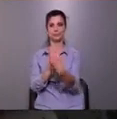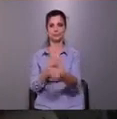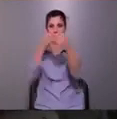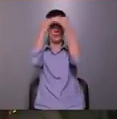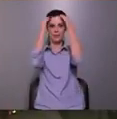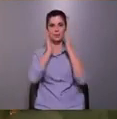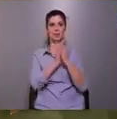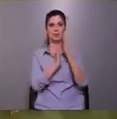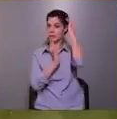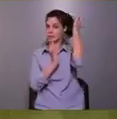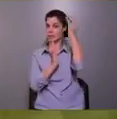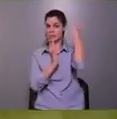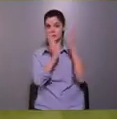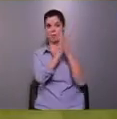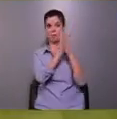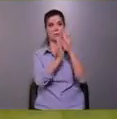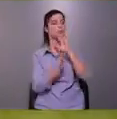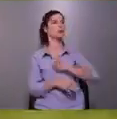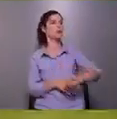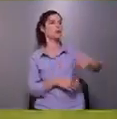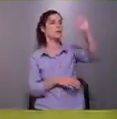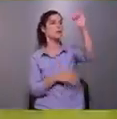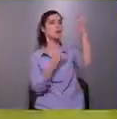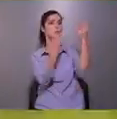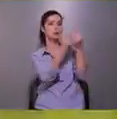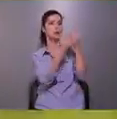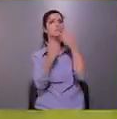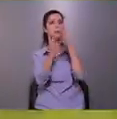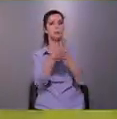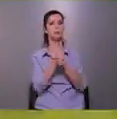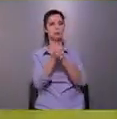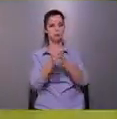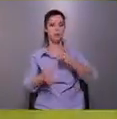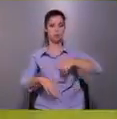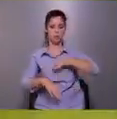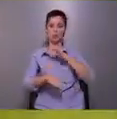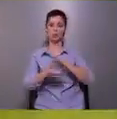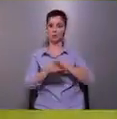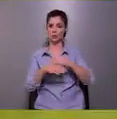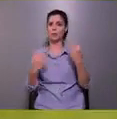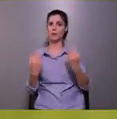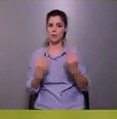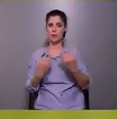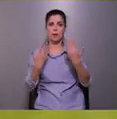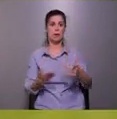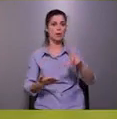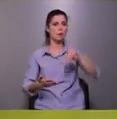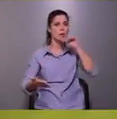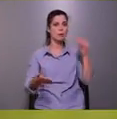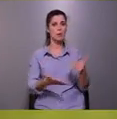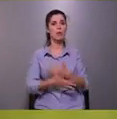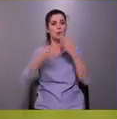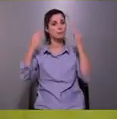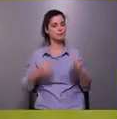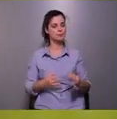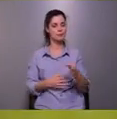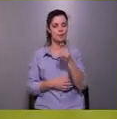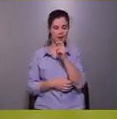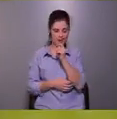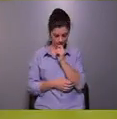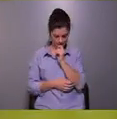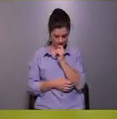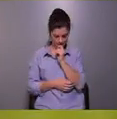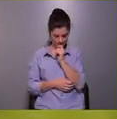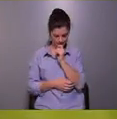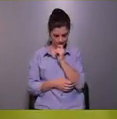Jesus. Santa Maria, Mãe de Deus, rogai por nós, pecadores, agora e na hora da nossa morte. Amém.